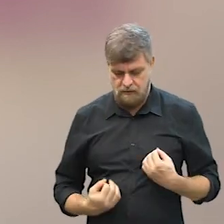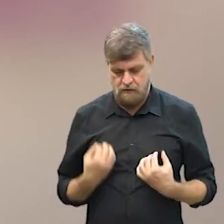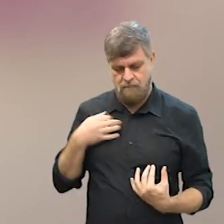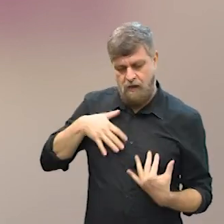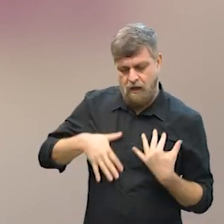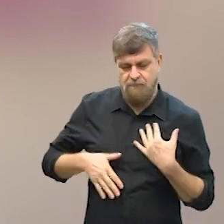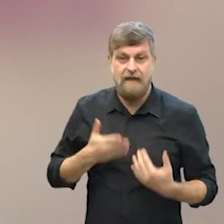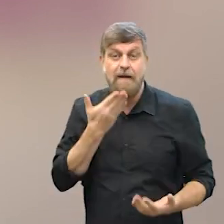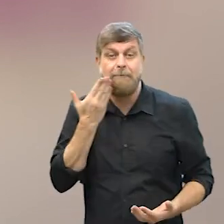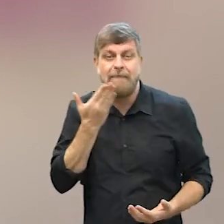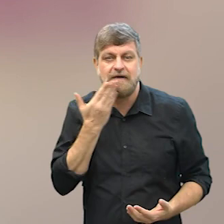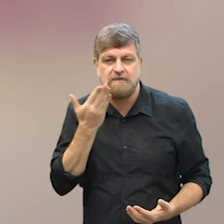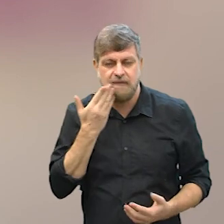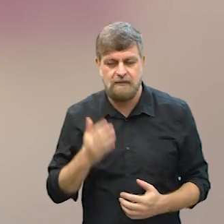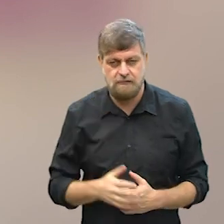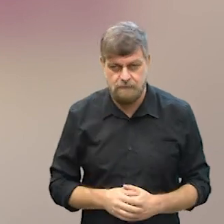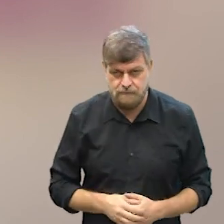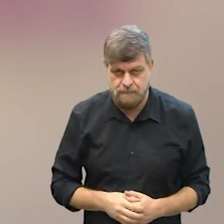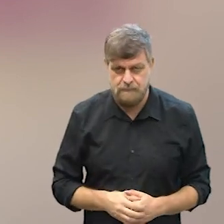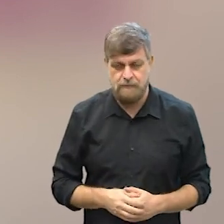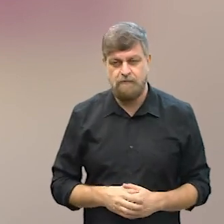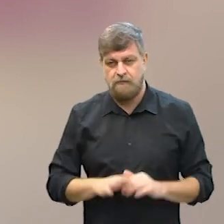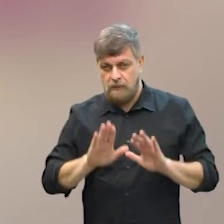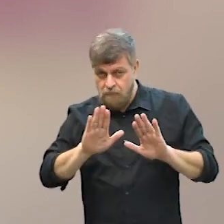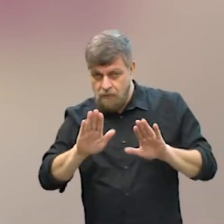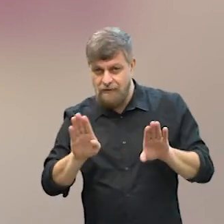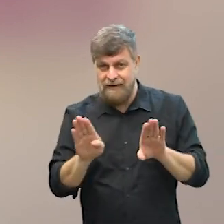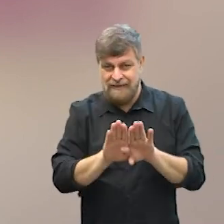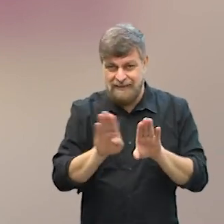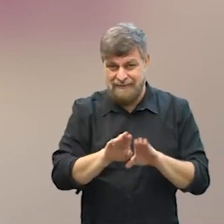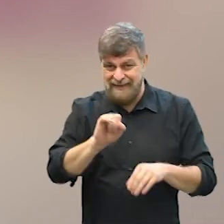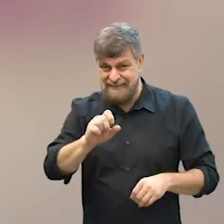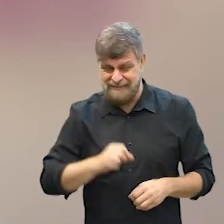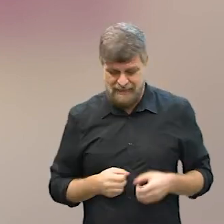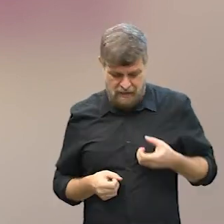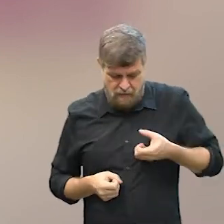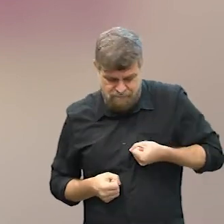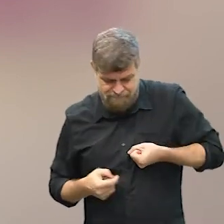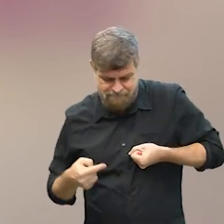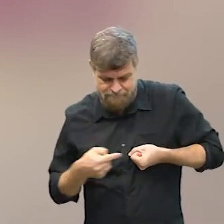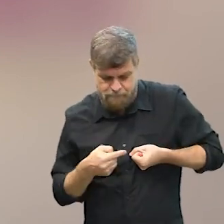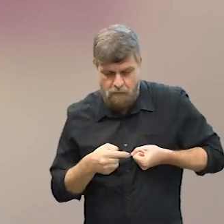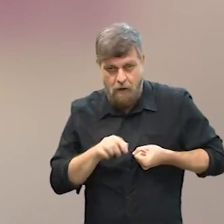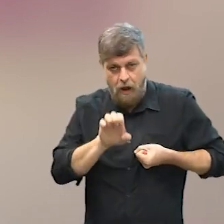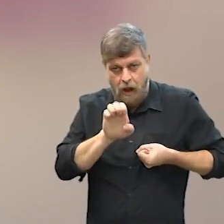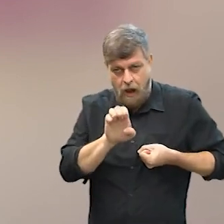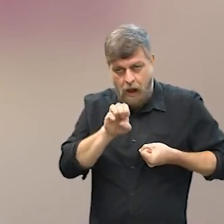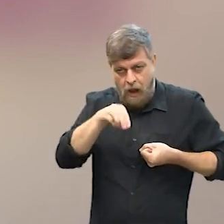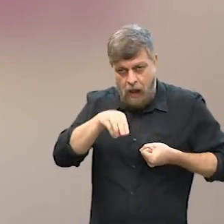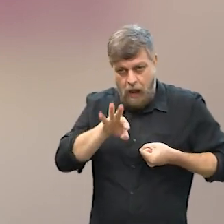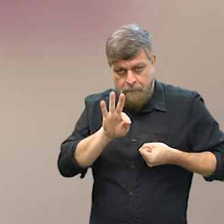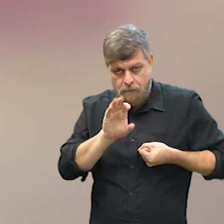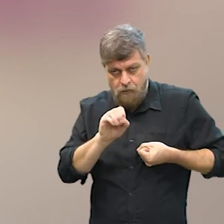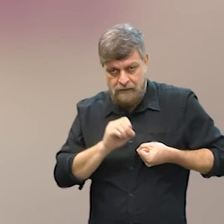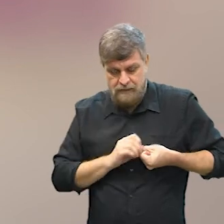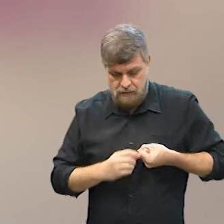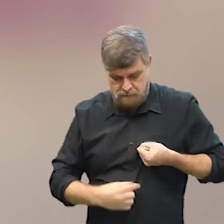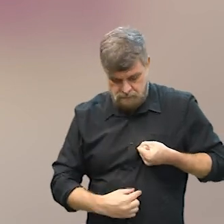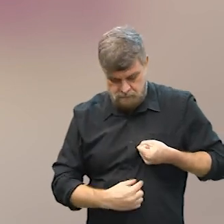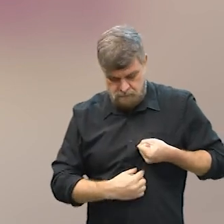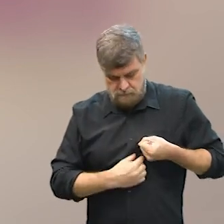passagem do sangue. Nos casos nos quais a embolia pulmonar foi a causa, ou seja, as